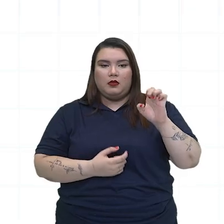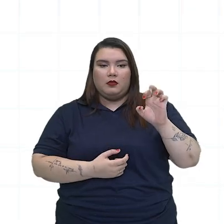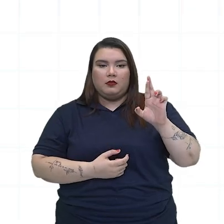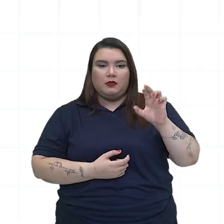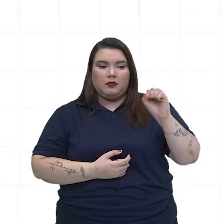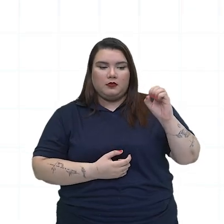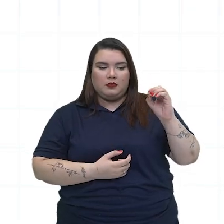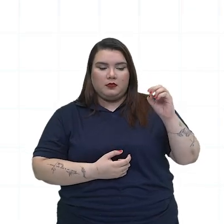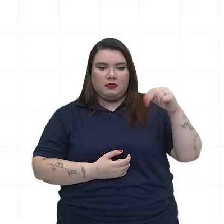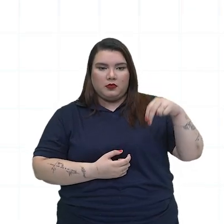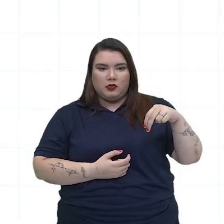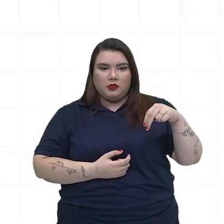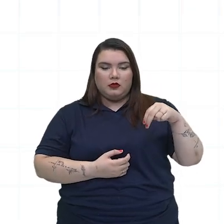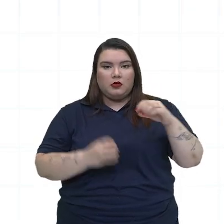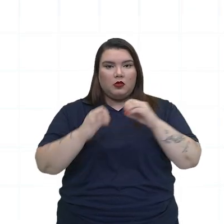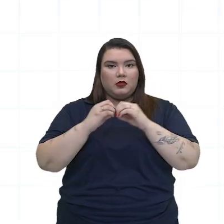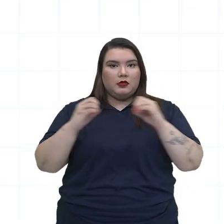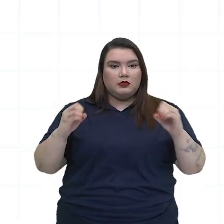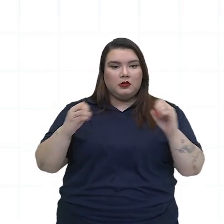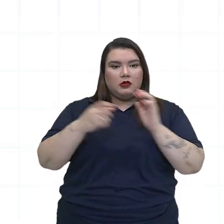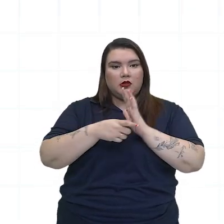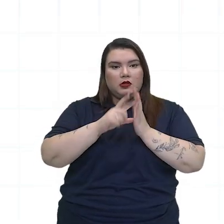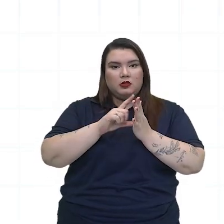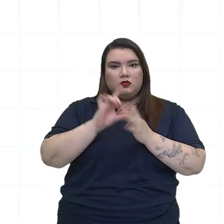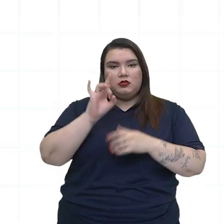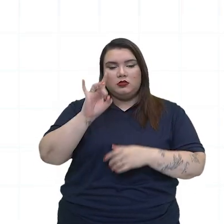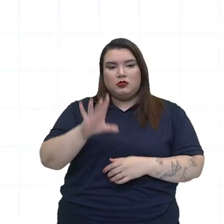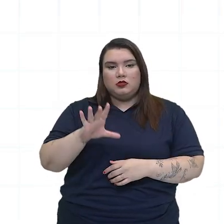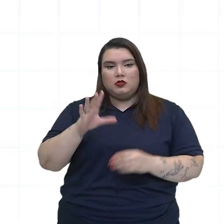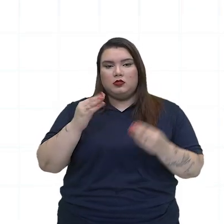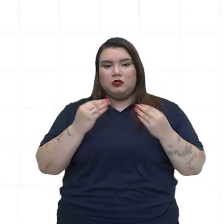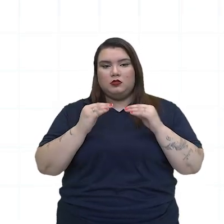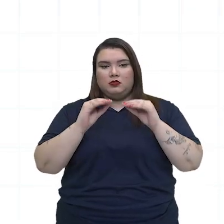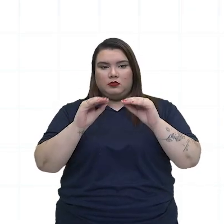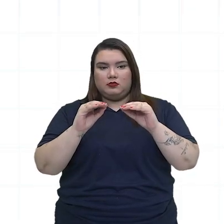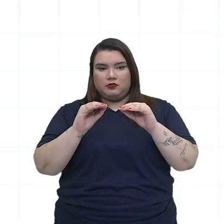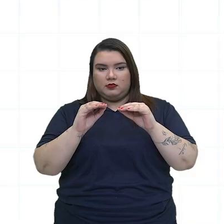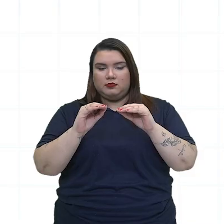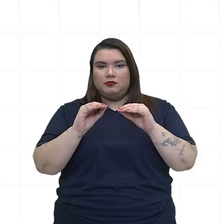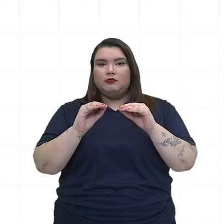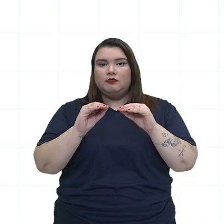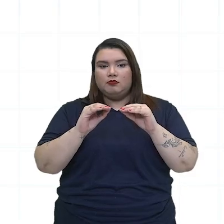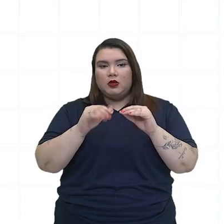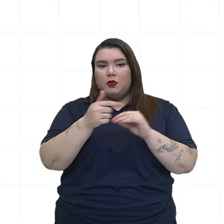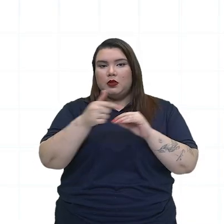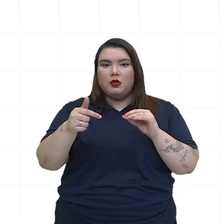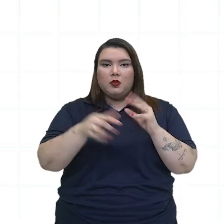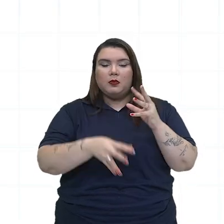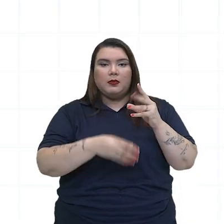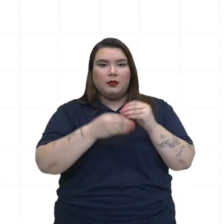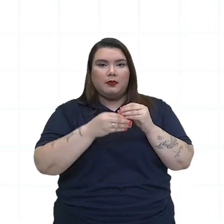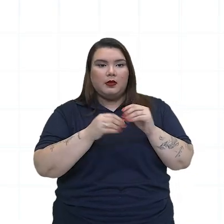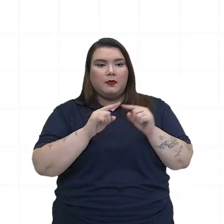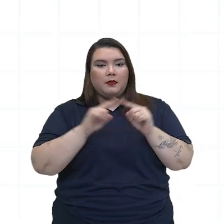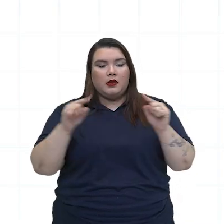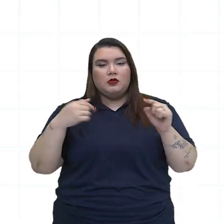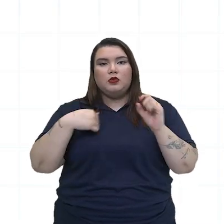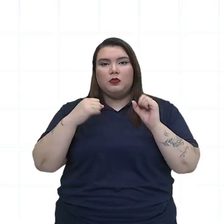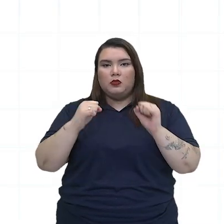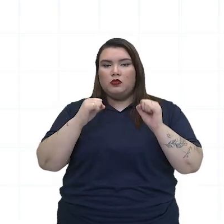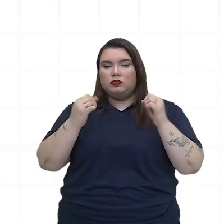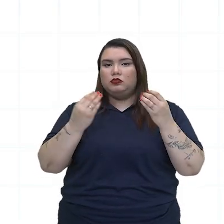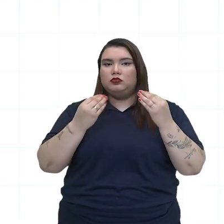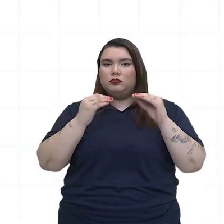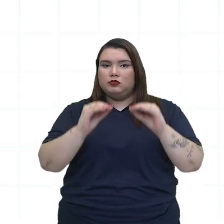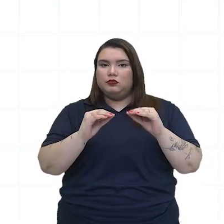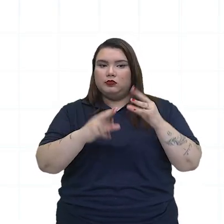certo? Nas orações anteriores, só tinha assim, I am quiet, e acabou, né? Mas eu posso